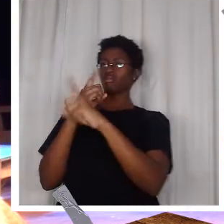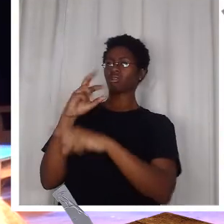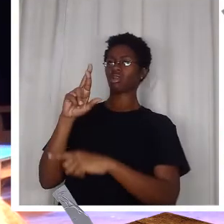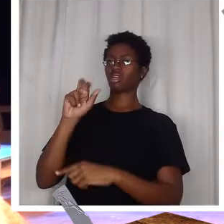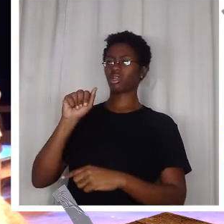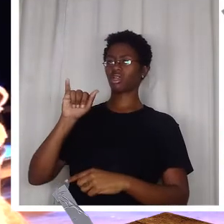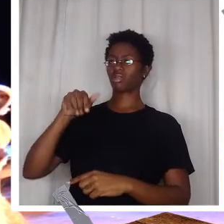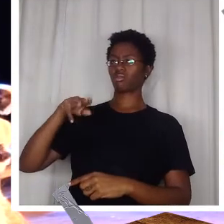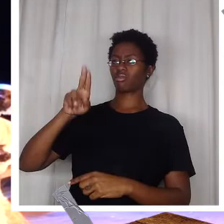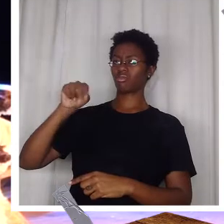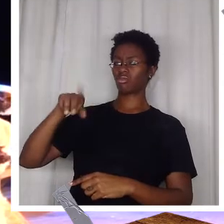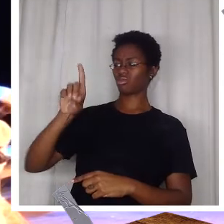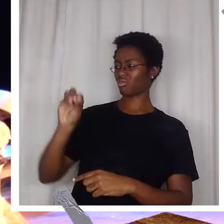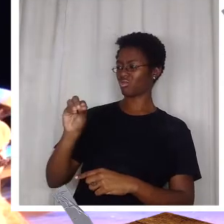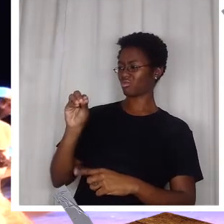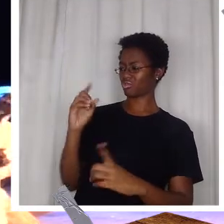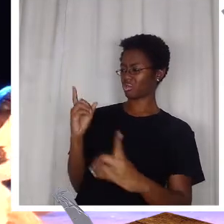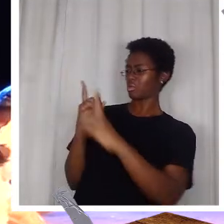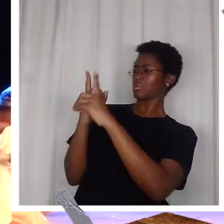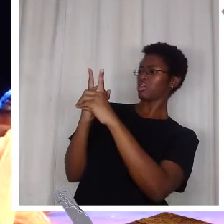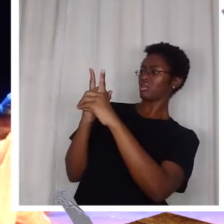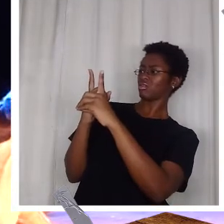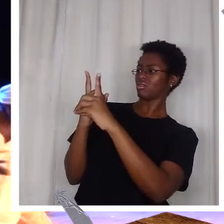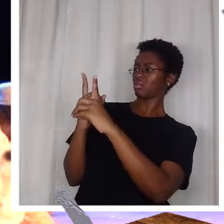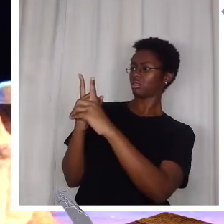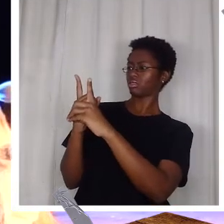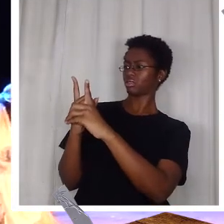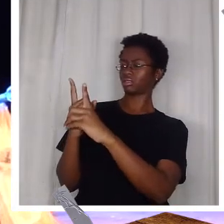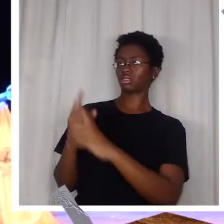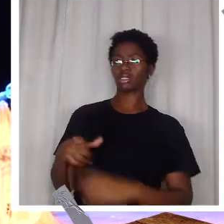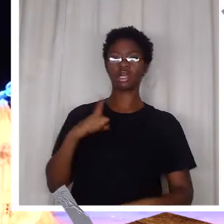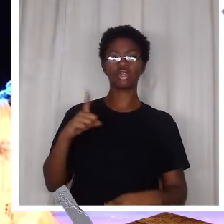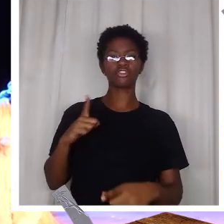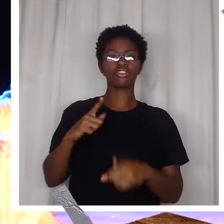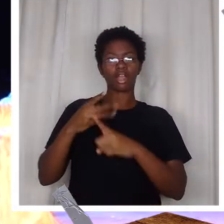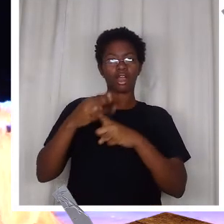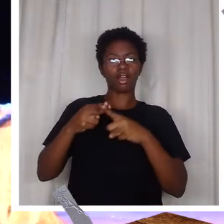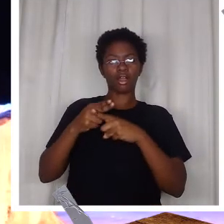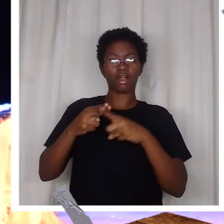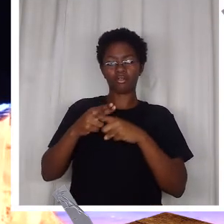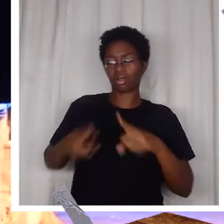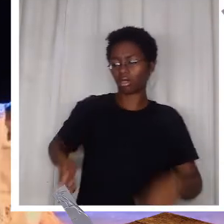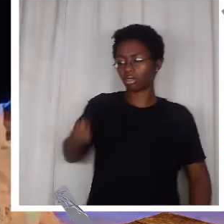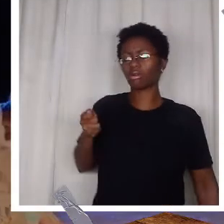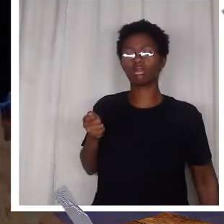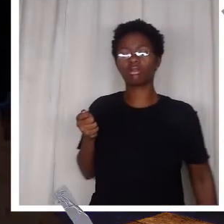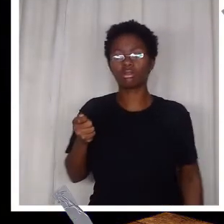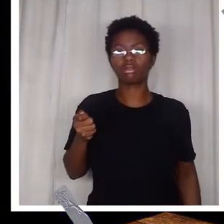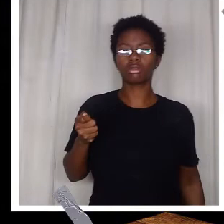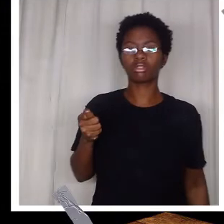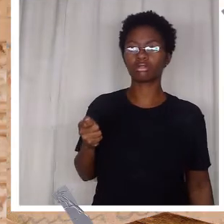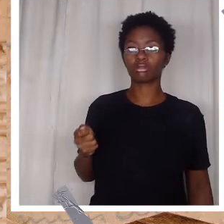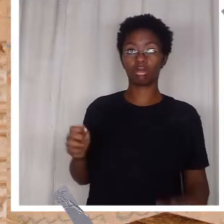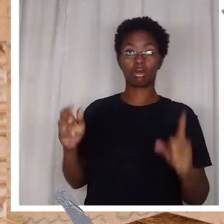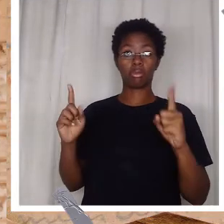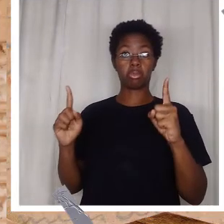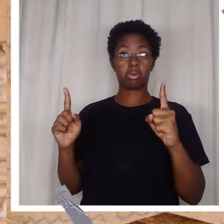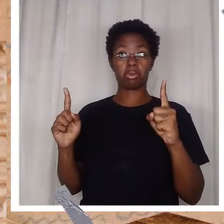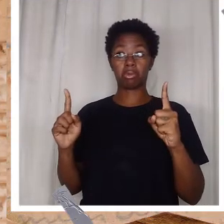o seu santinho do Rabindé, estava com uma faca na mão, 30 centímetros.